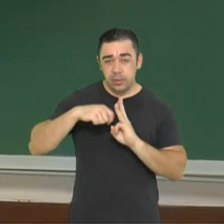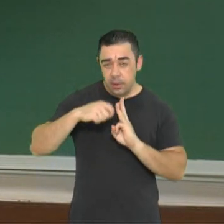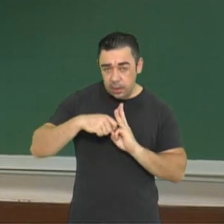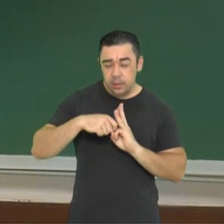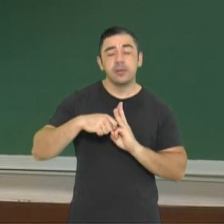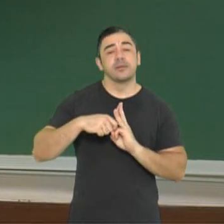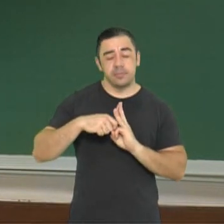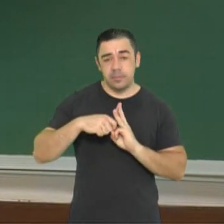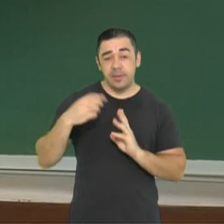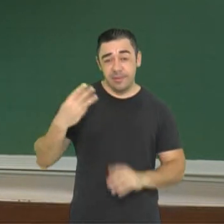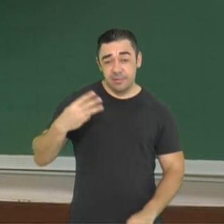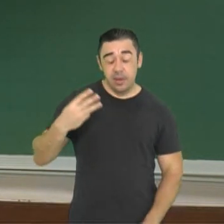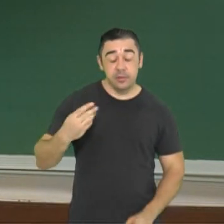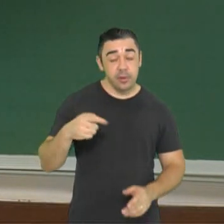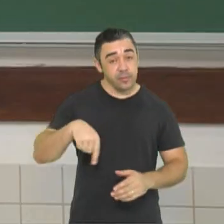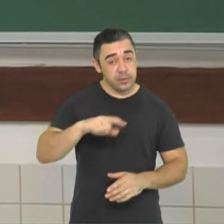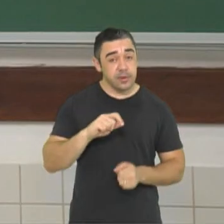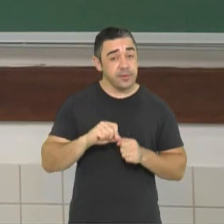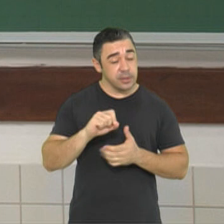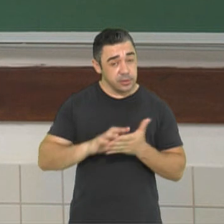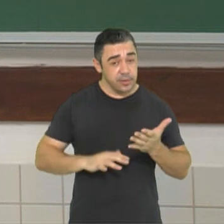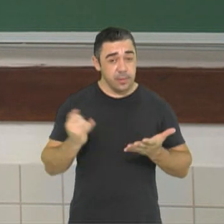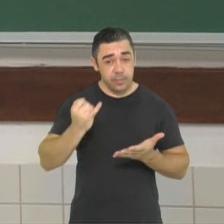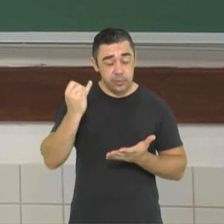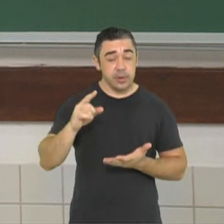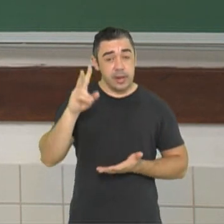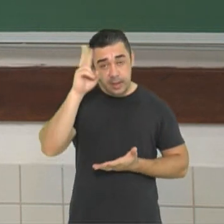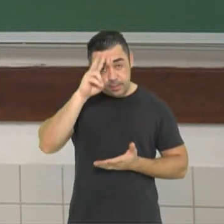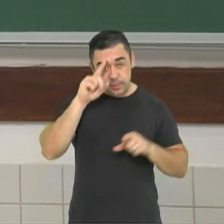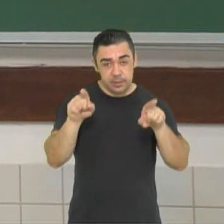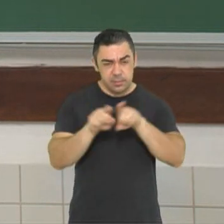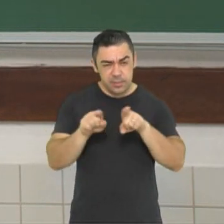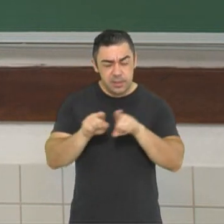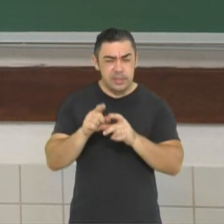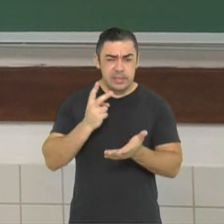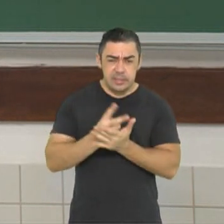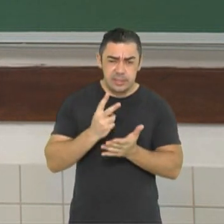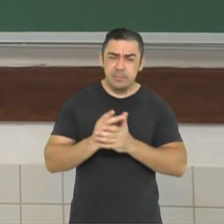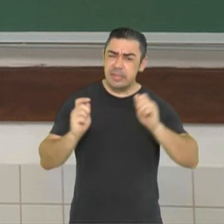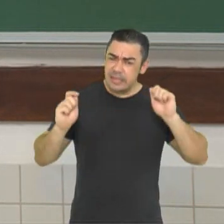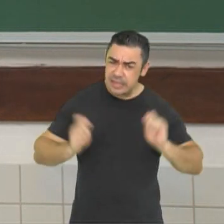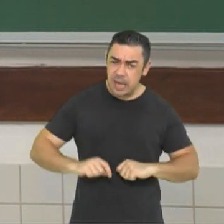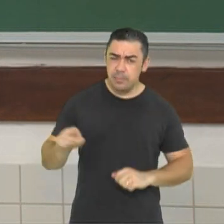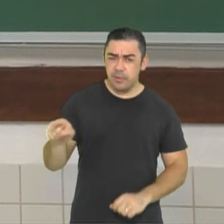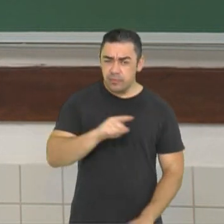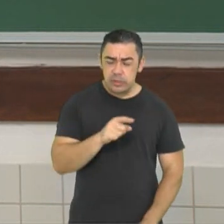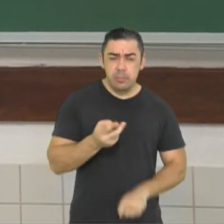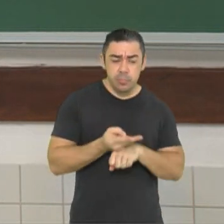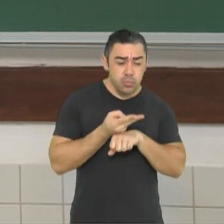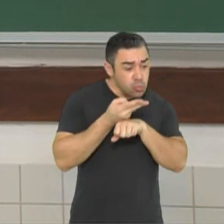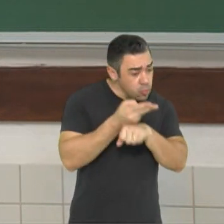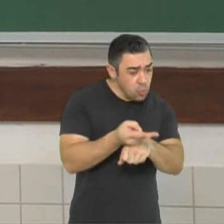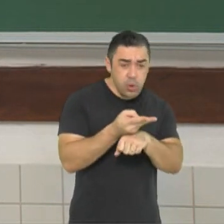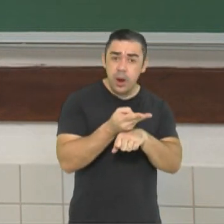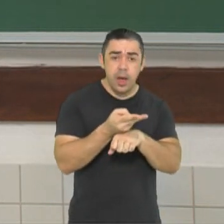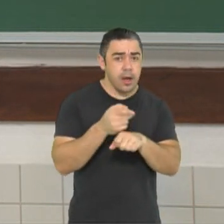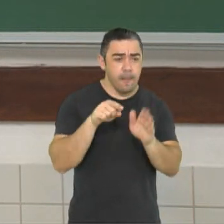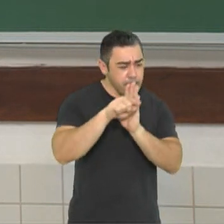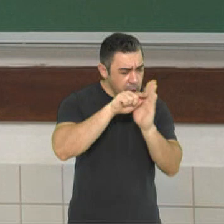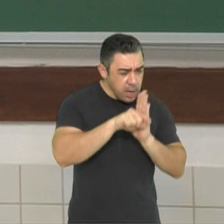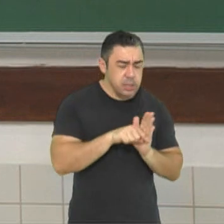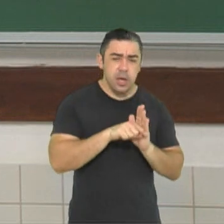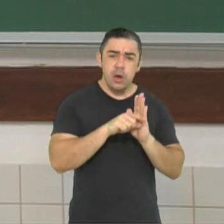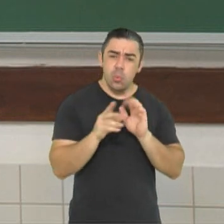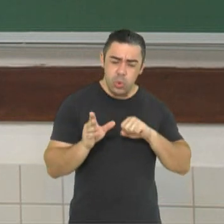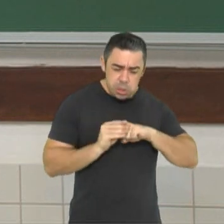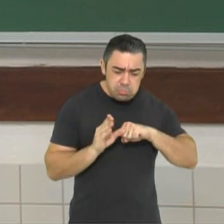fazer essas atividades é muito importante. E lembrando, sempre dá tempo de você correr atrás de alguma coisa, alguma atividade que